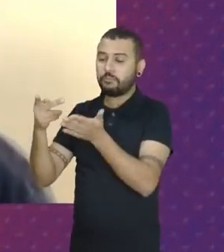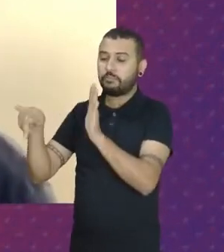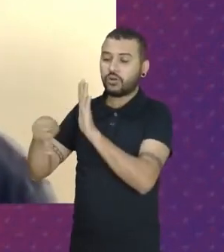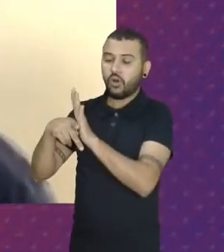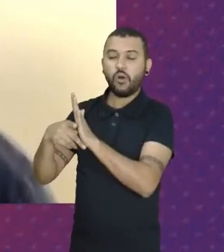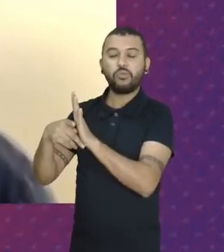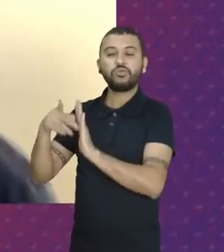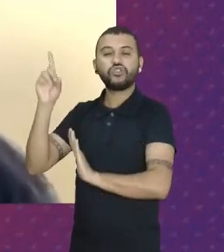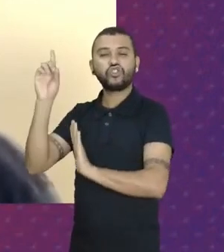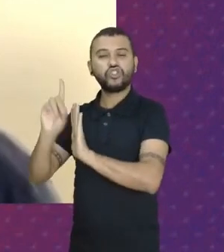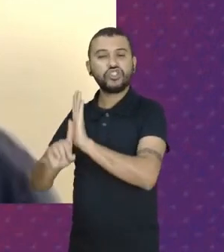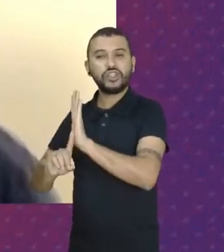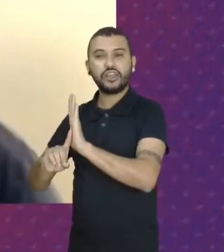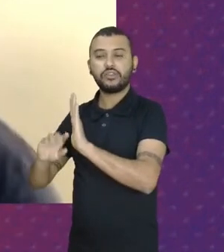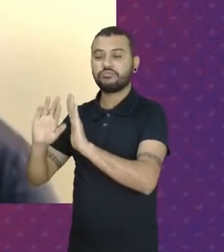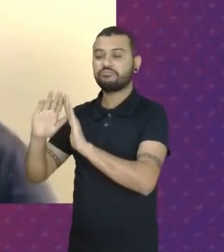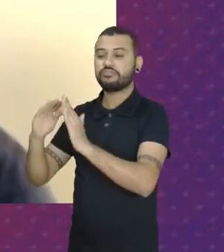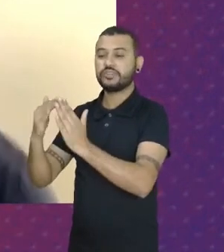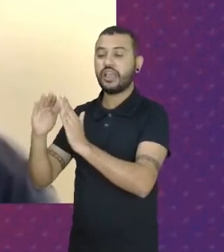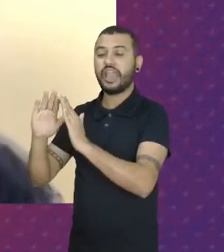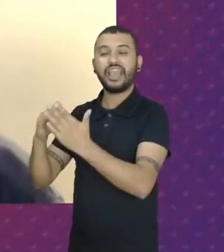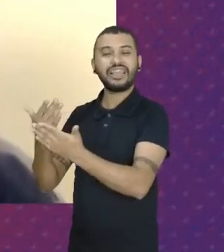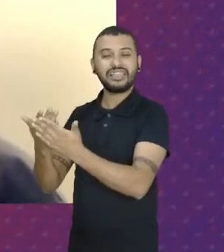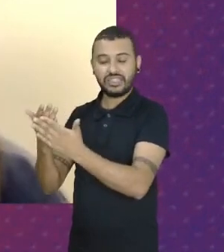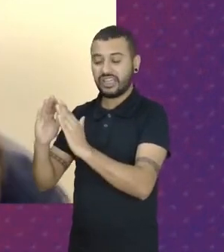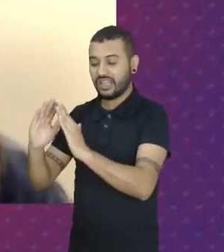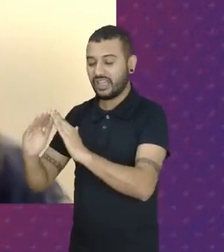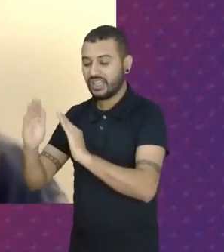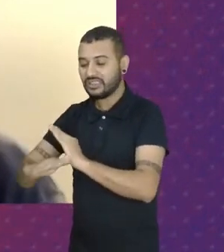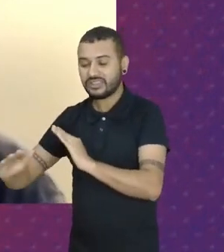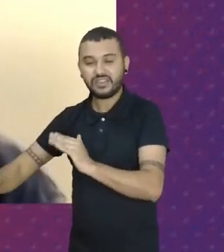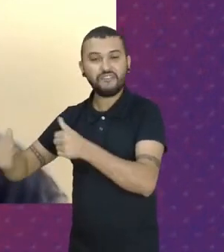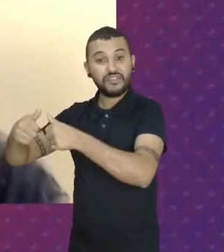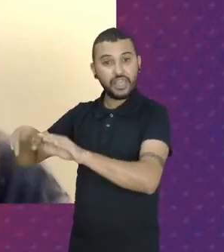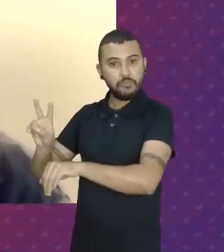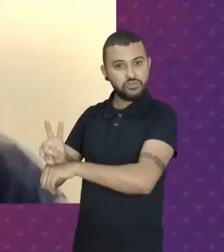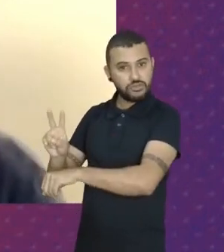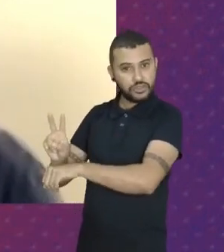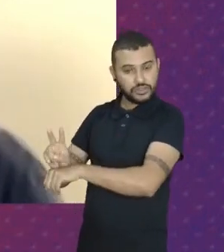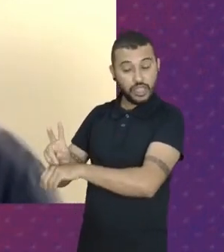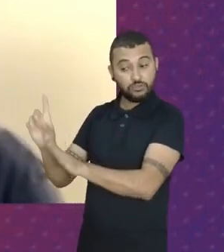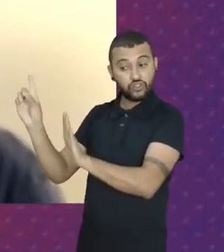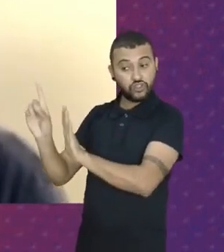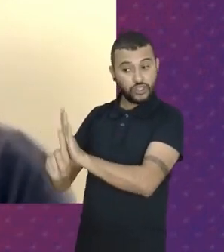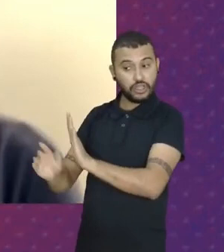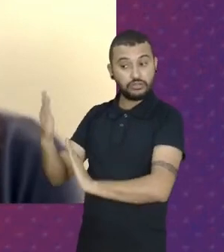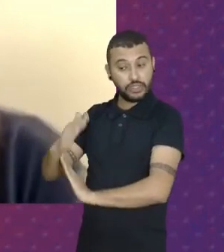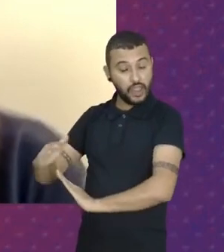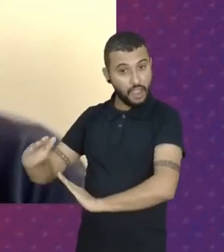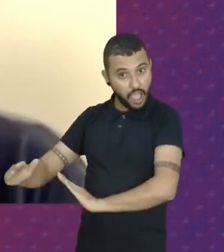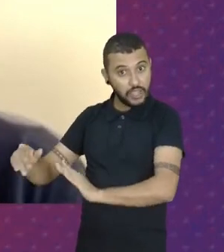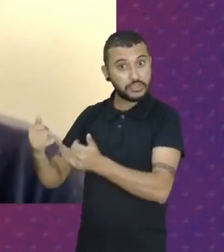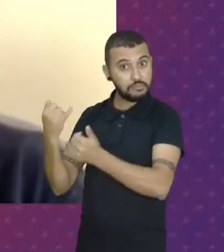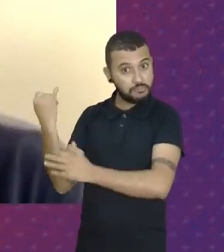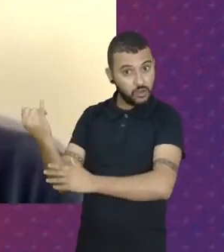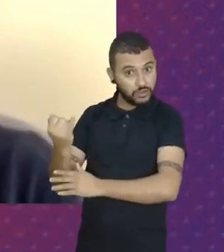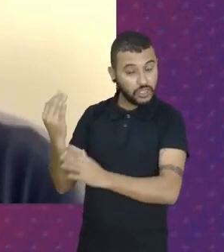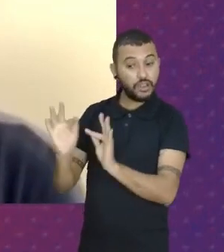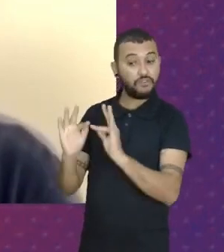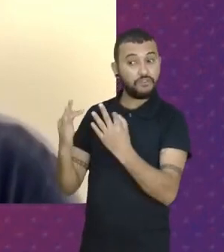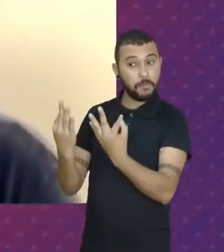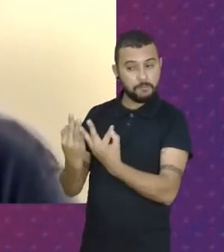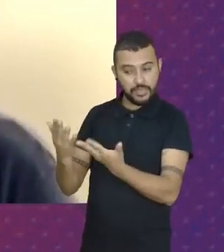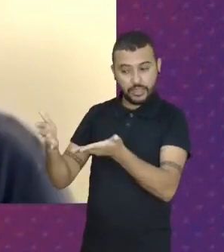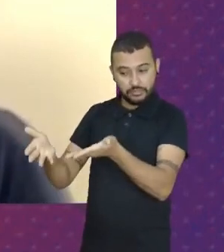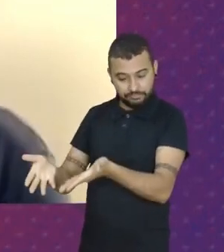creche como um direito de dupla titularidade, então um direito das crianças e um direito das famílias,